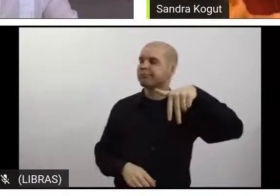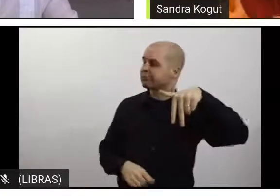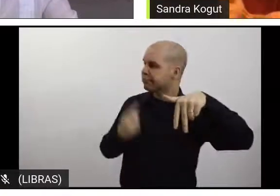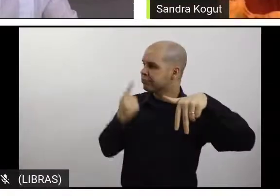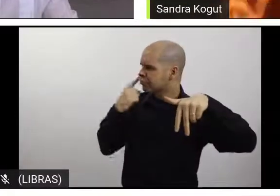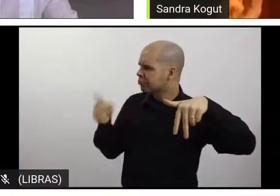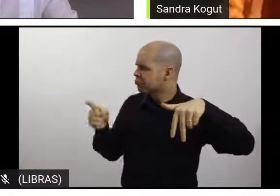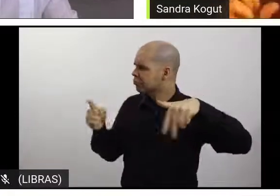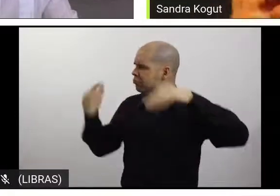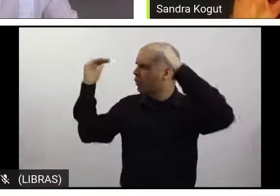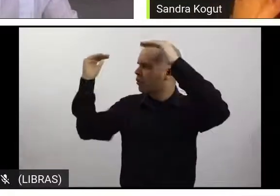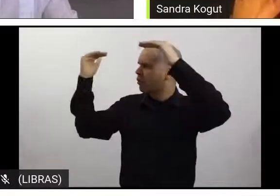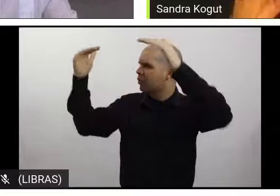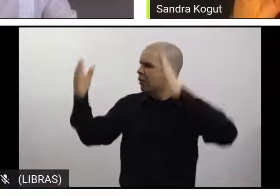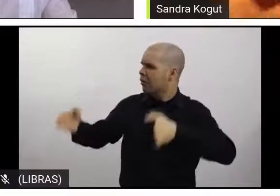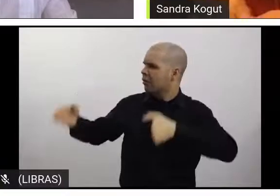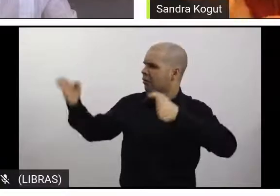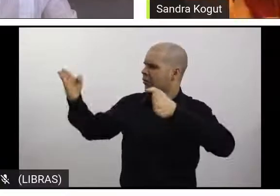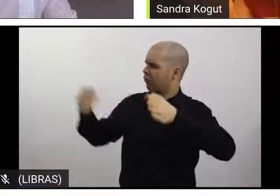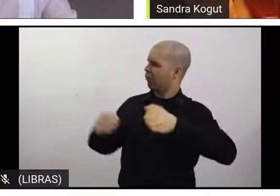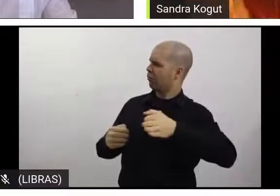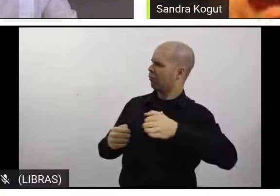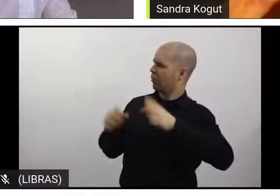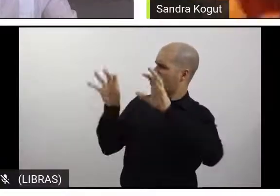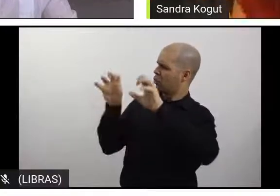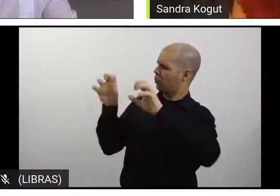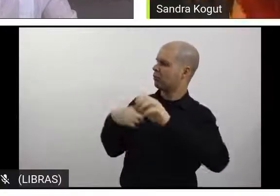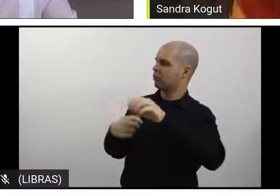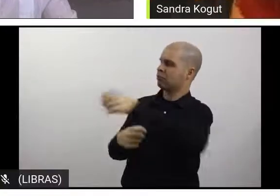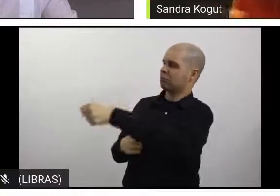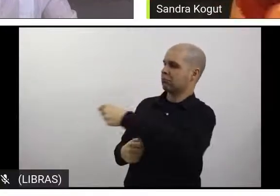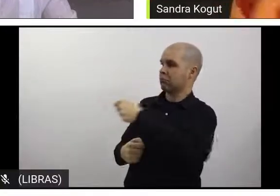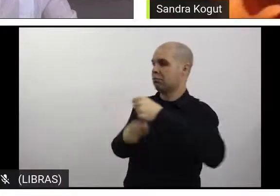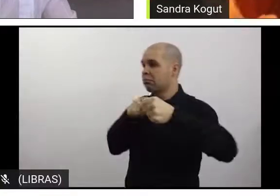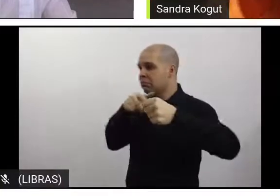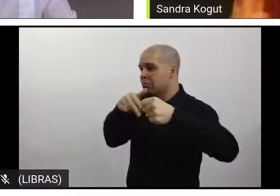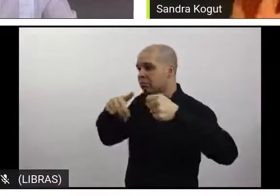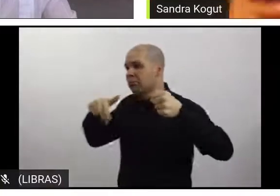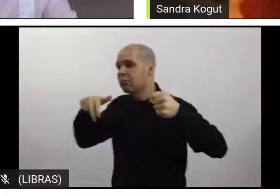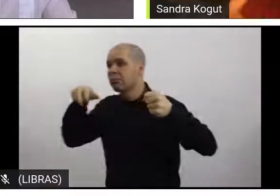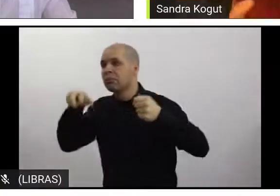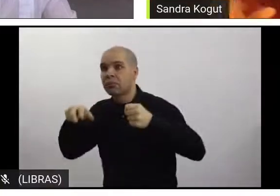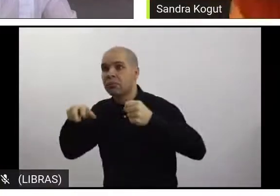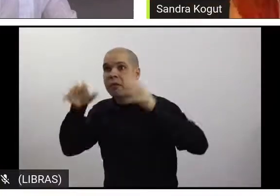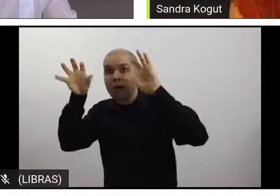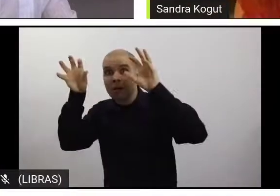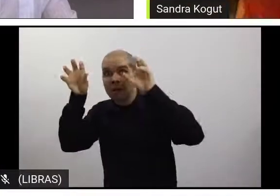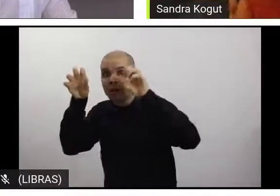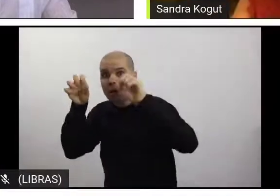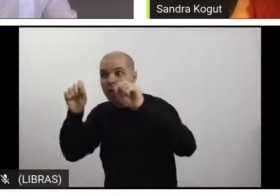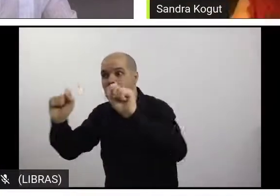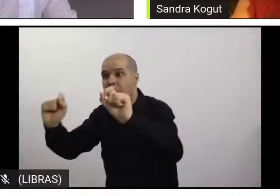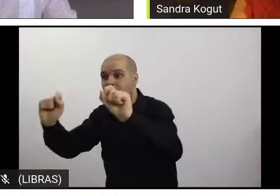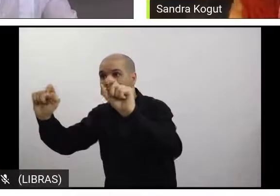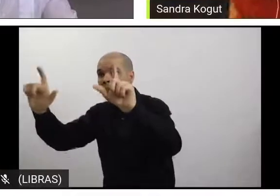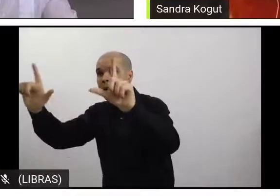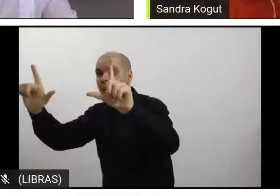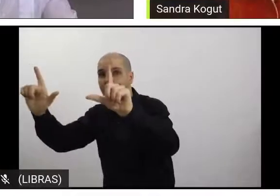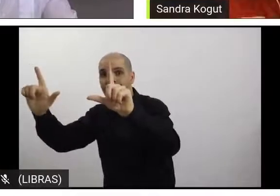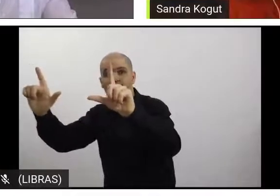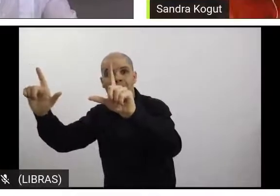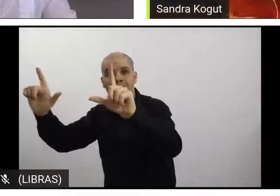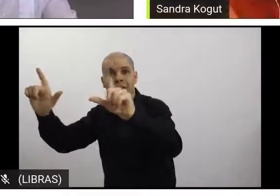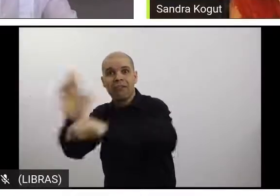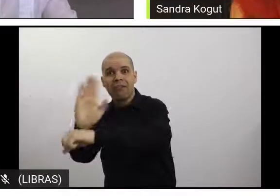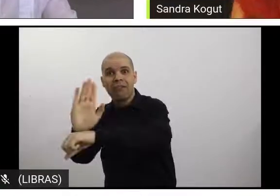escura, confortável, e você vê aquele vídeo concentrado, porque tudo que. Todas as opções eram assim: você está num bar